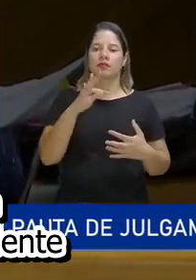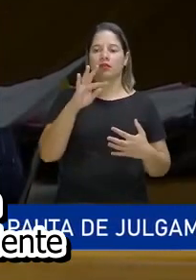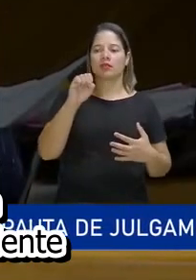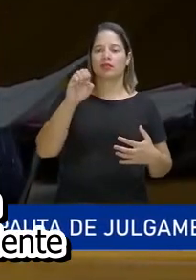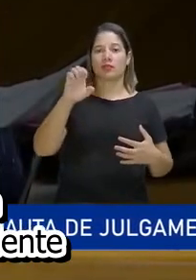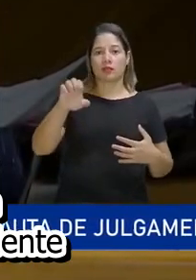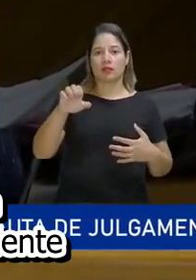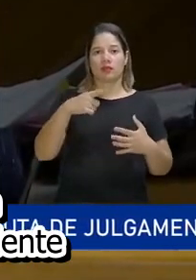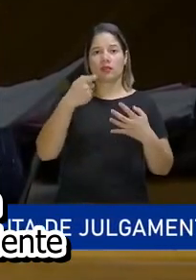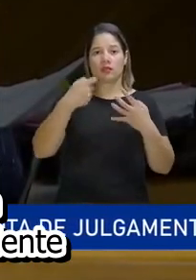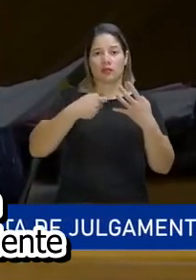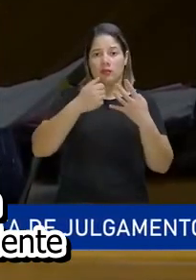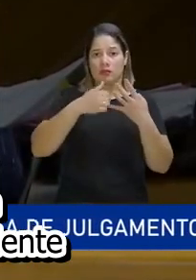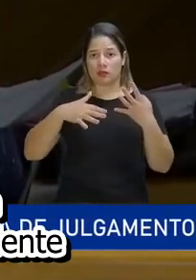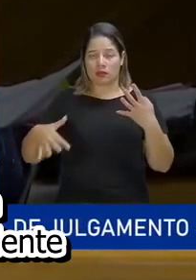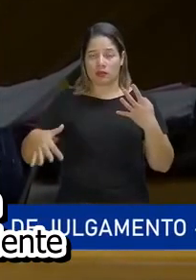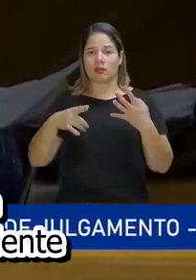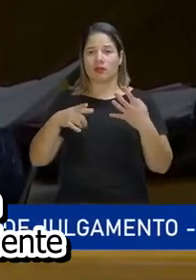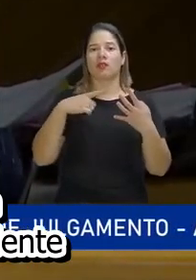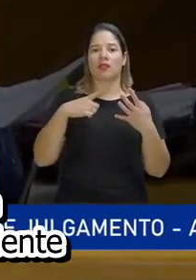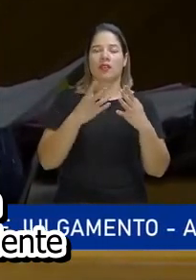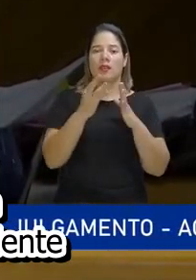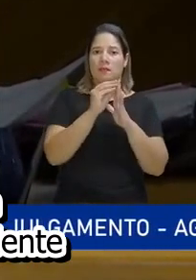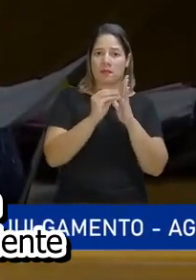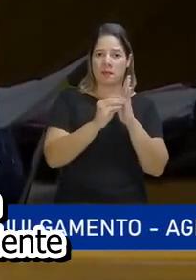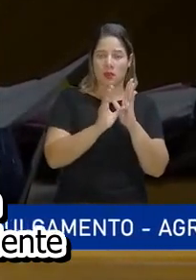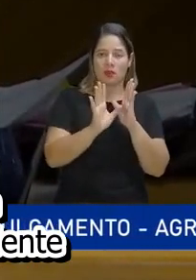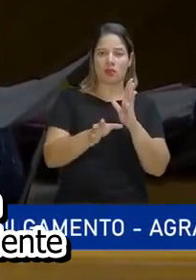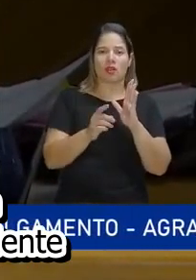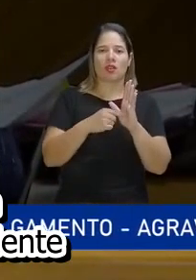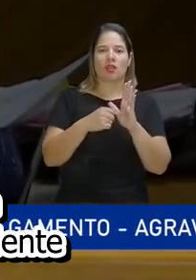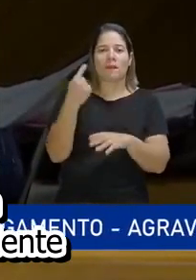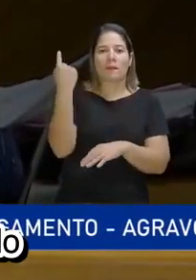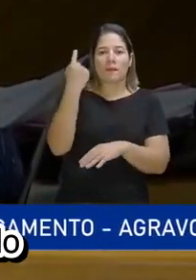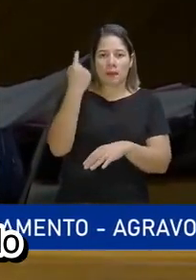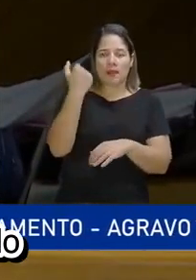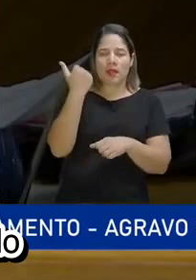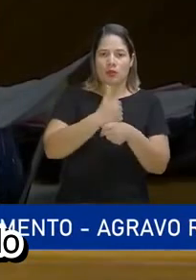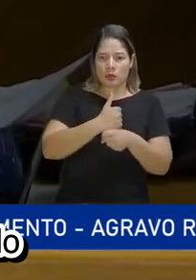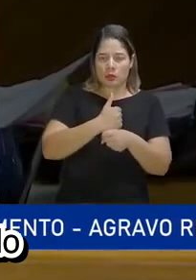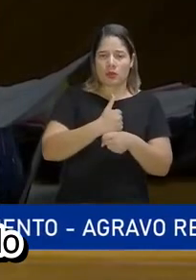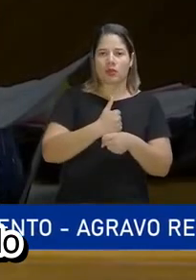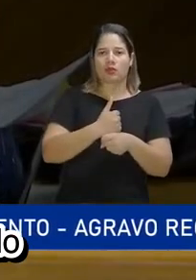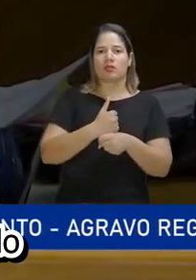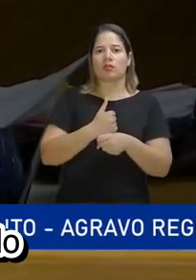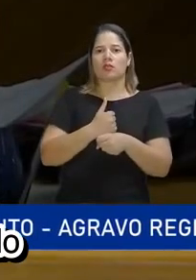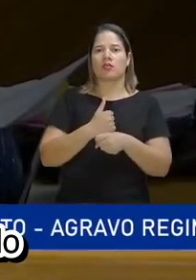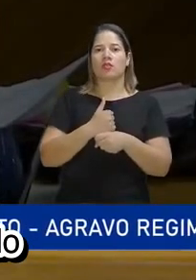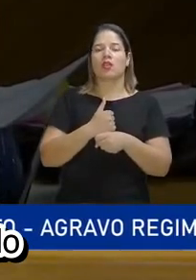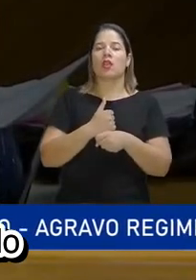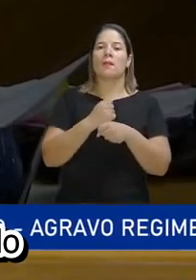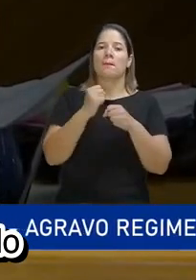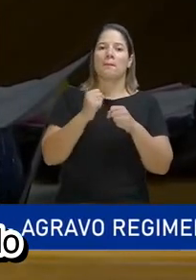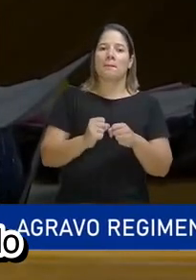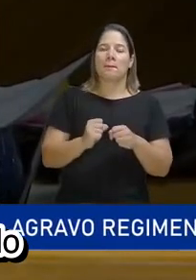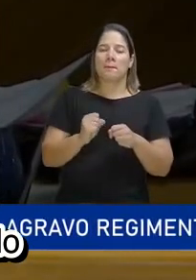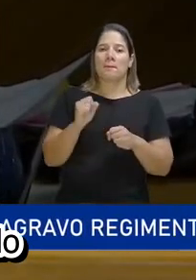no sentido que somente o primeiro suplente do partido, pelo qual fora eleito o